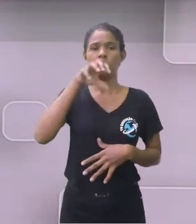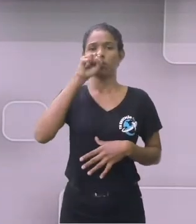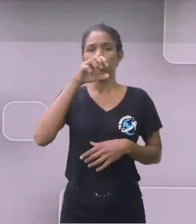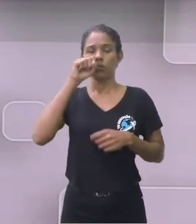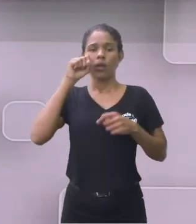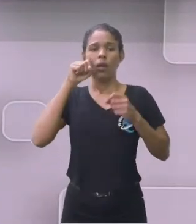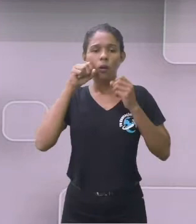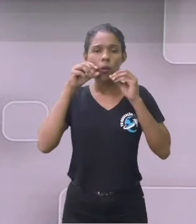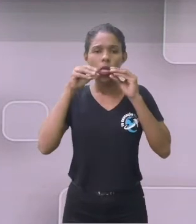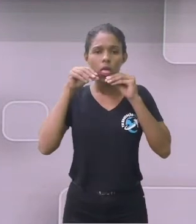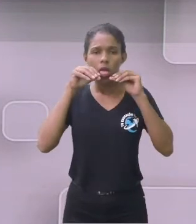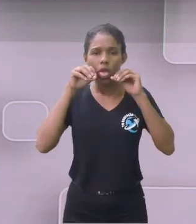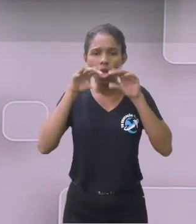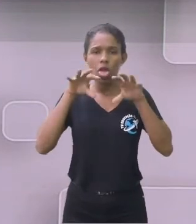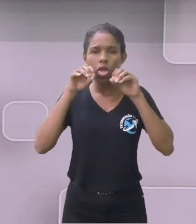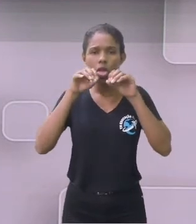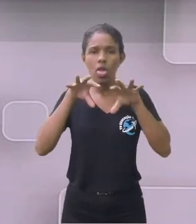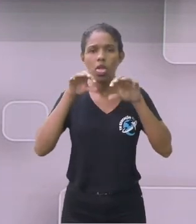causa desconhecida.